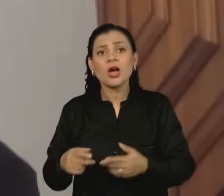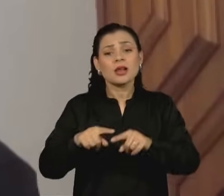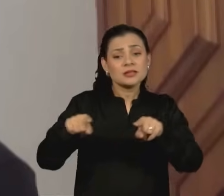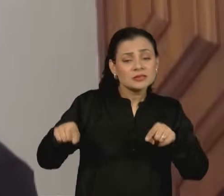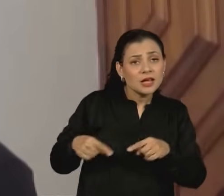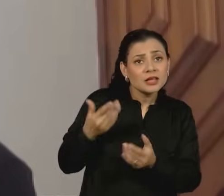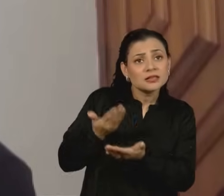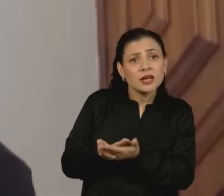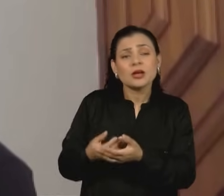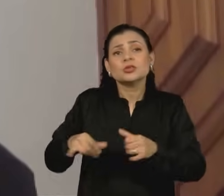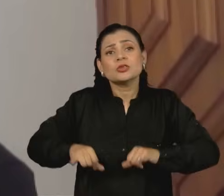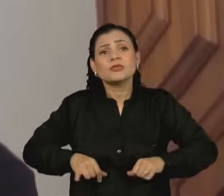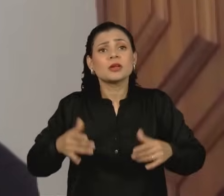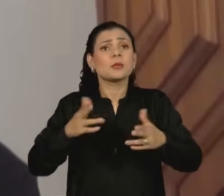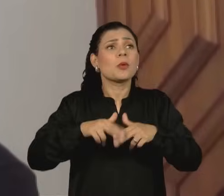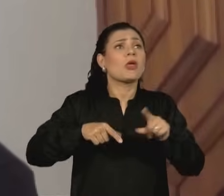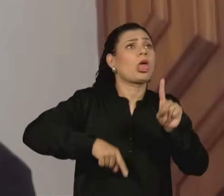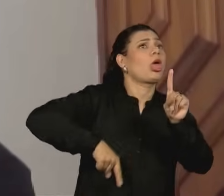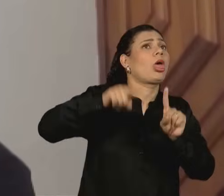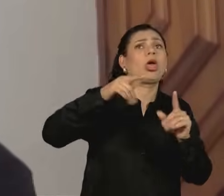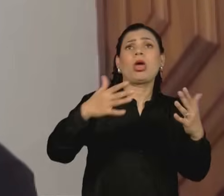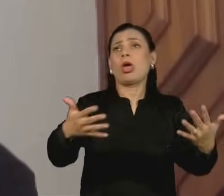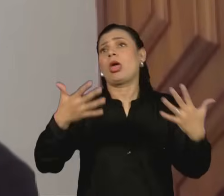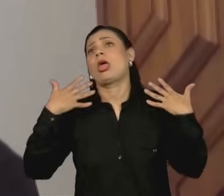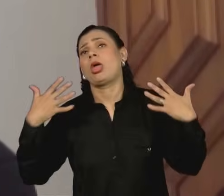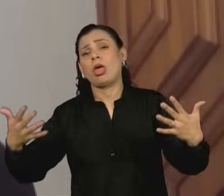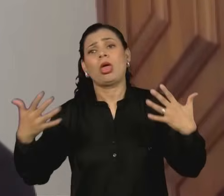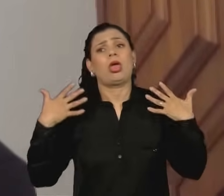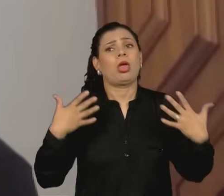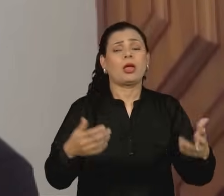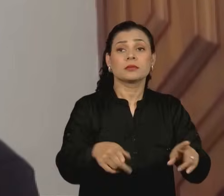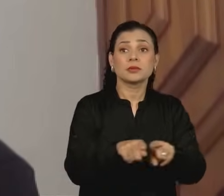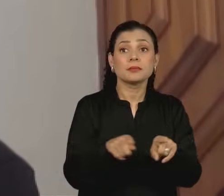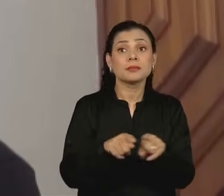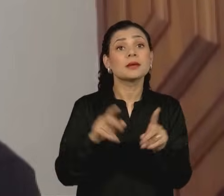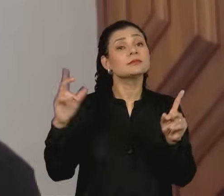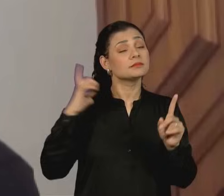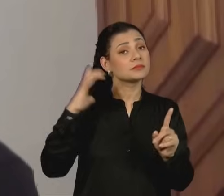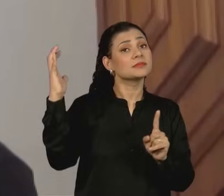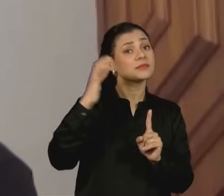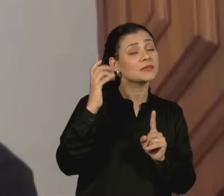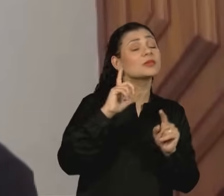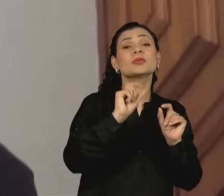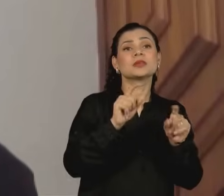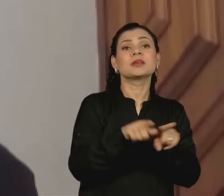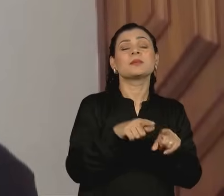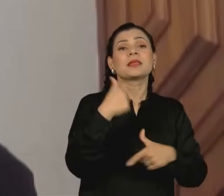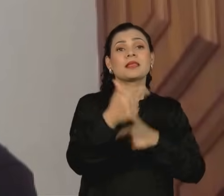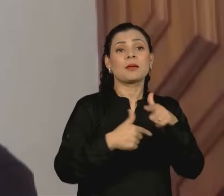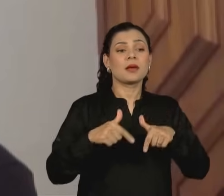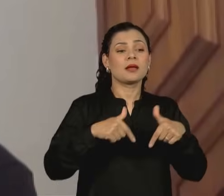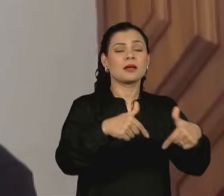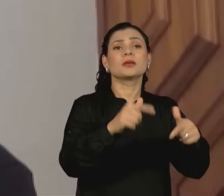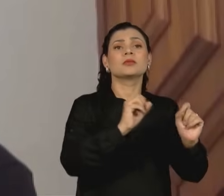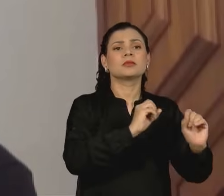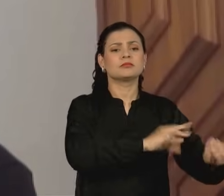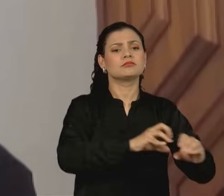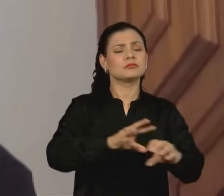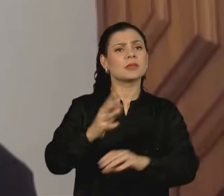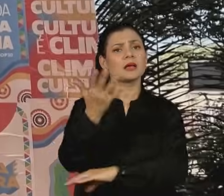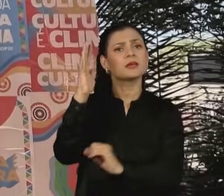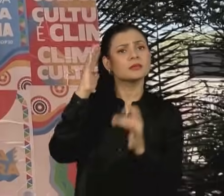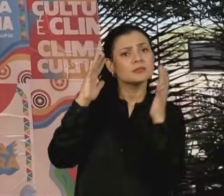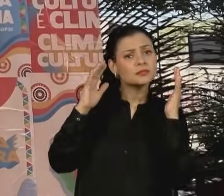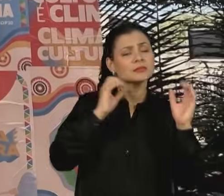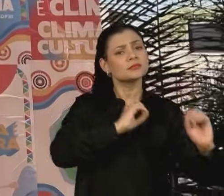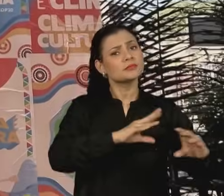estão sofrendo com as ondas de calor extrema, tem relação com os trabalhos que estão sendo feitos no sentido de educação ambiental,